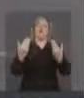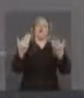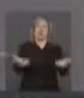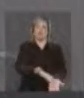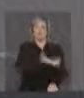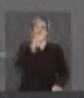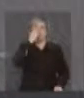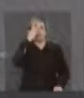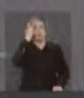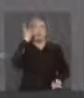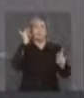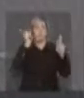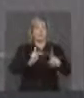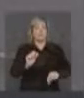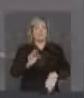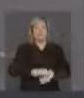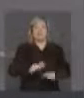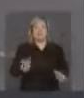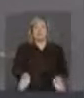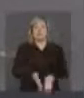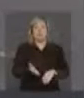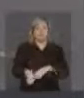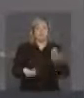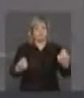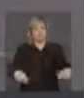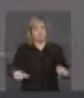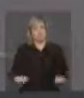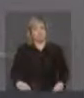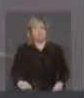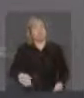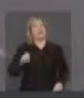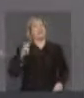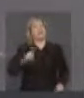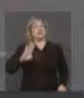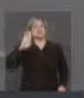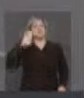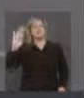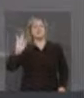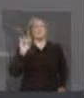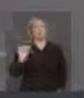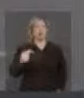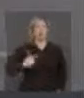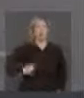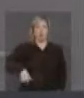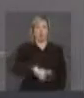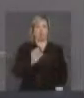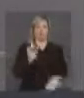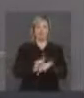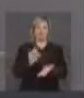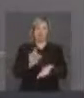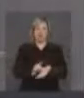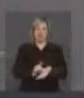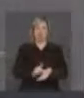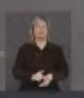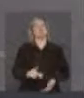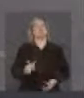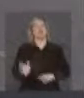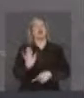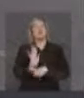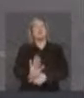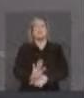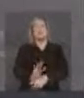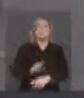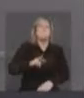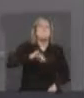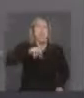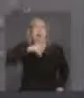à população, que mais precisa, é um elemento essencial para que a gente, de fato, tire milhões de brasileiros